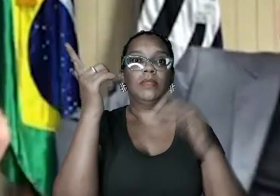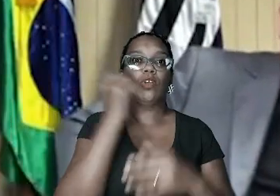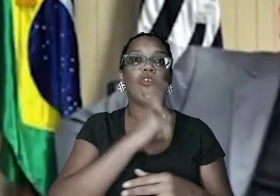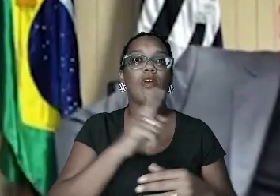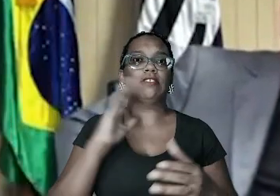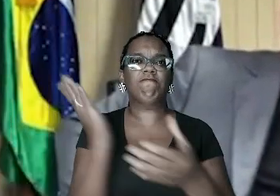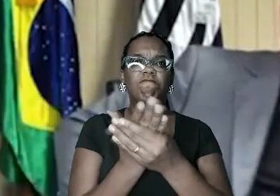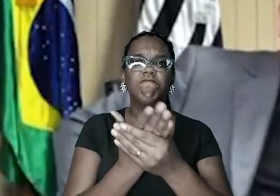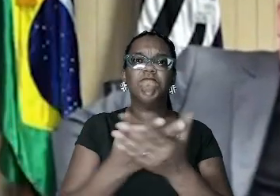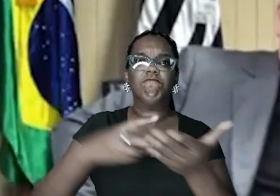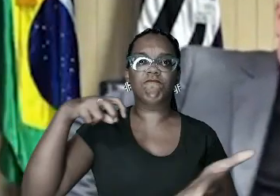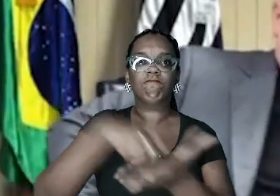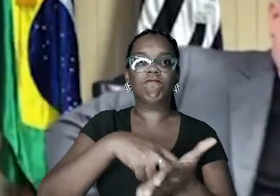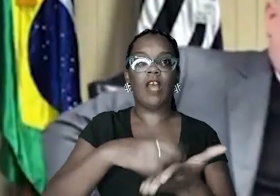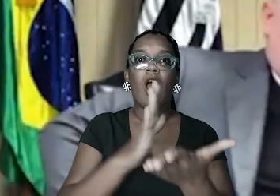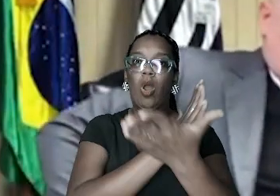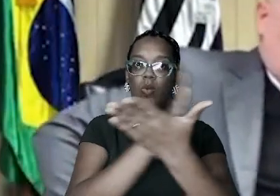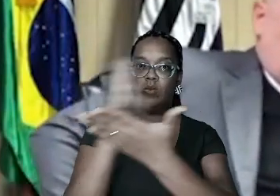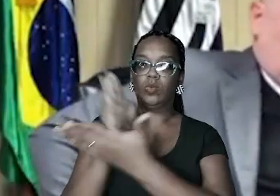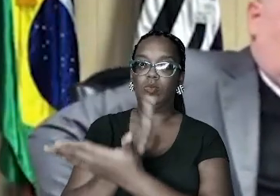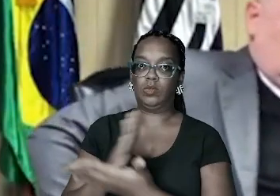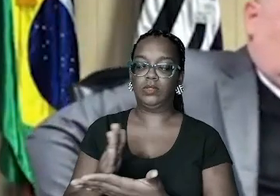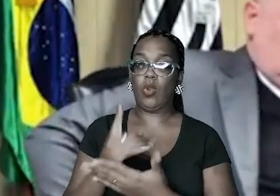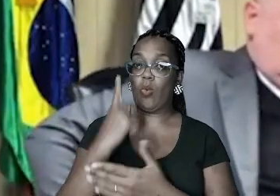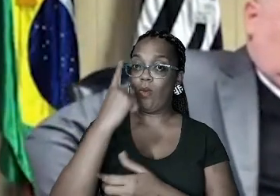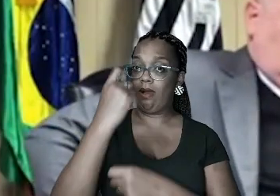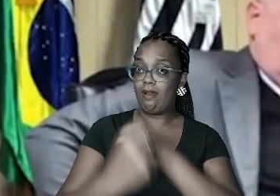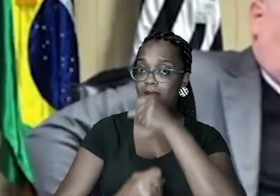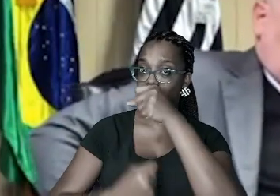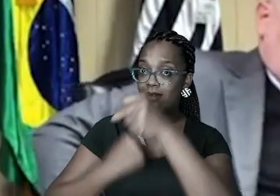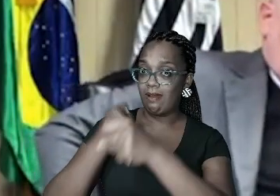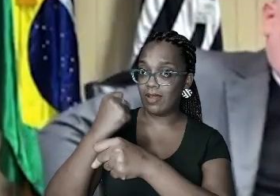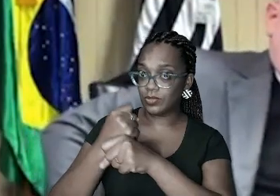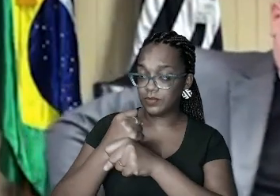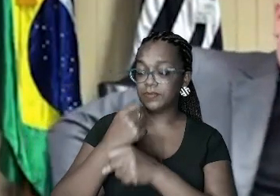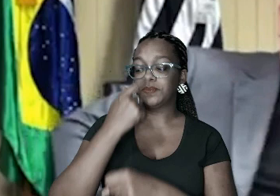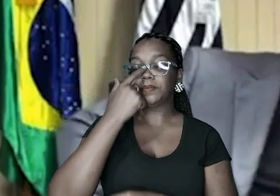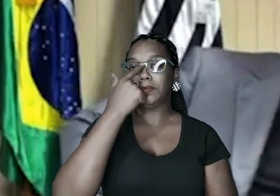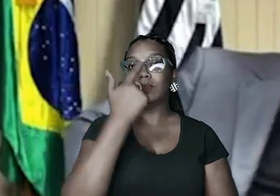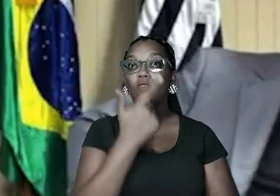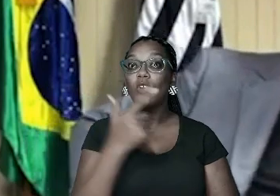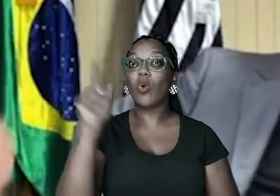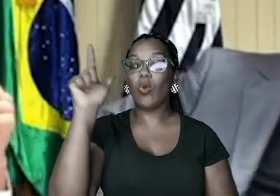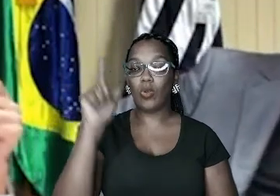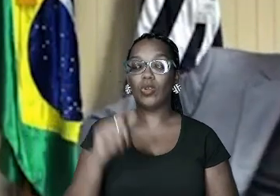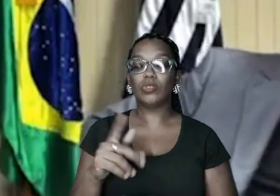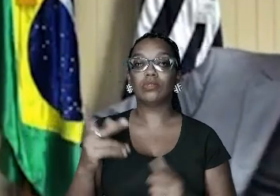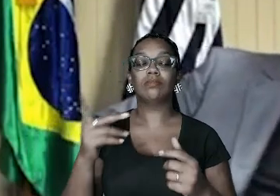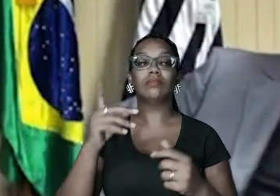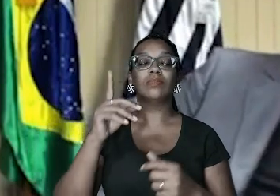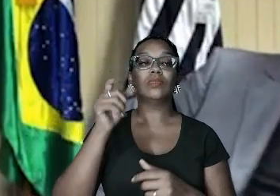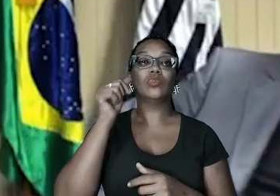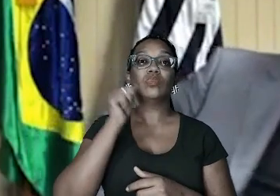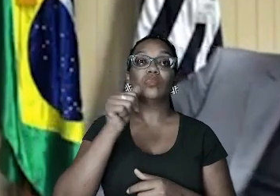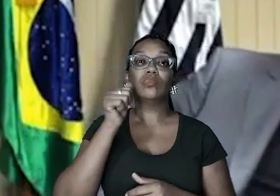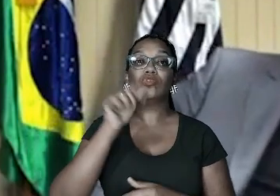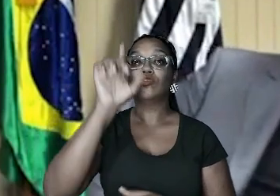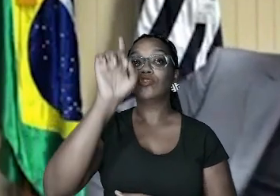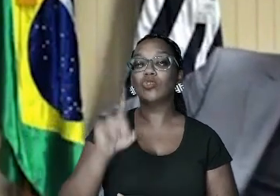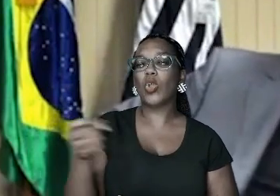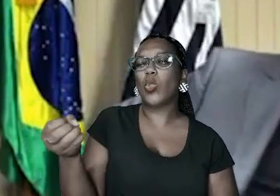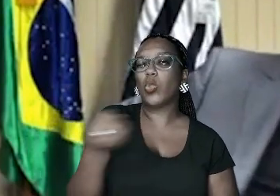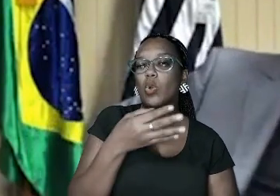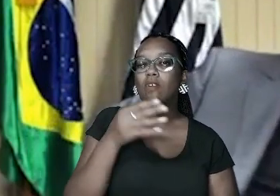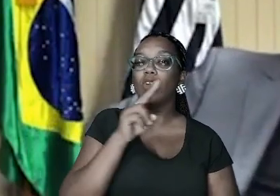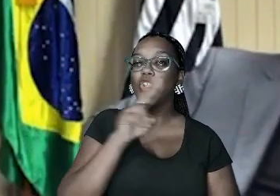diversos pessoas com as corretoras e a partir dali conseguimos algumas combinações um ano depois teve